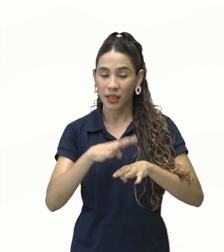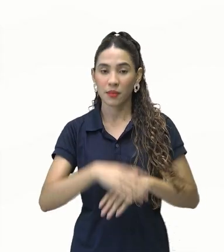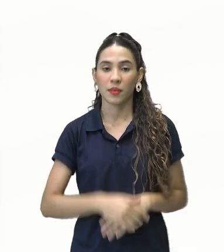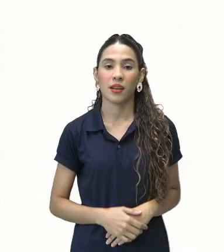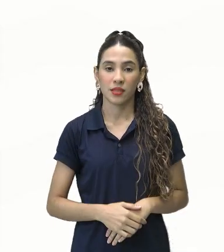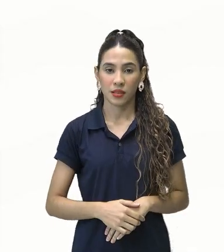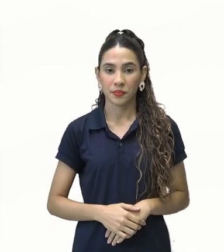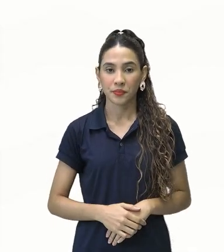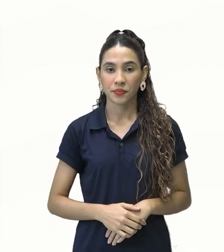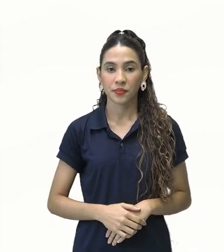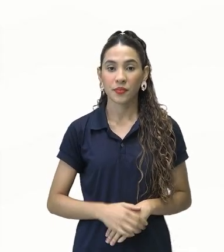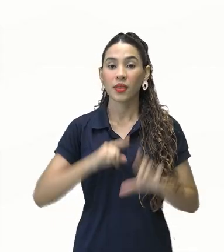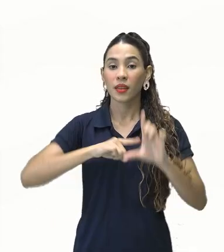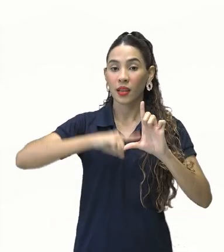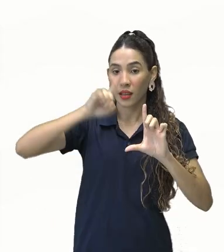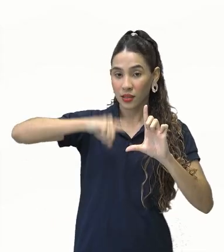matemática,